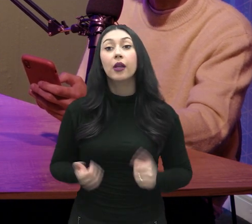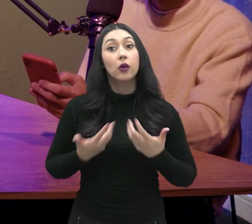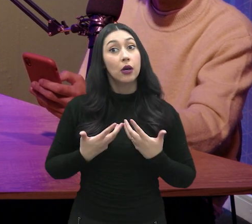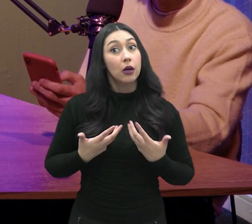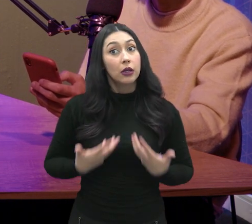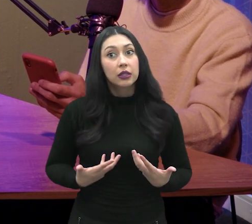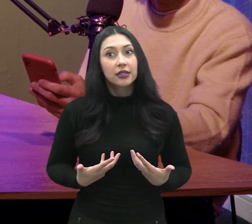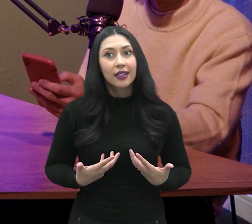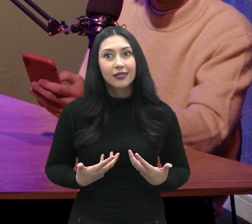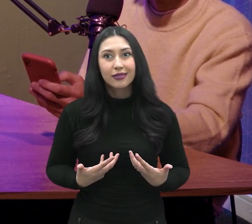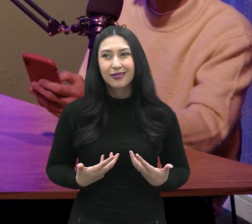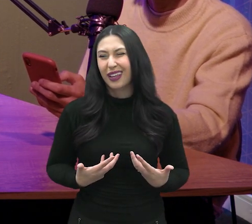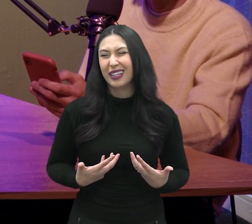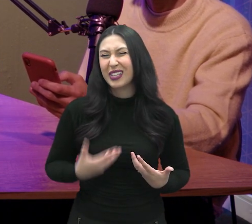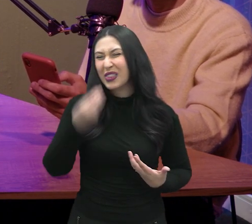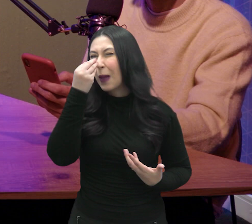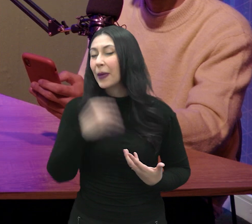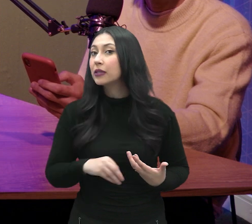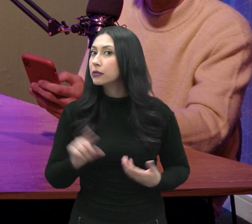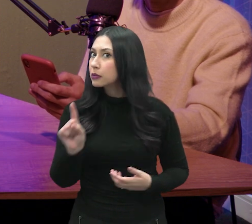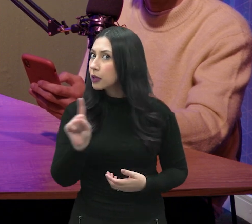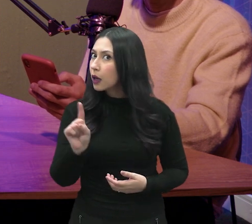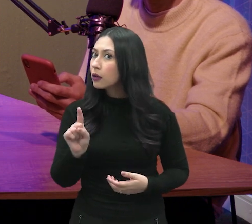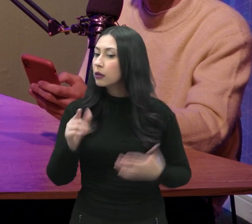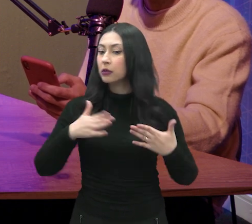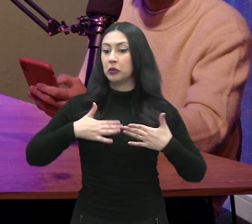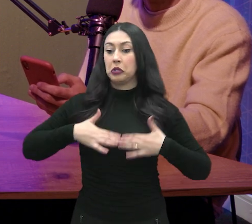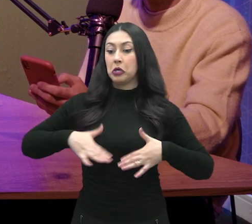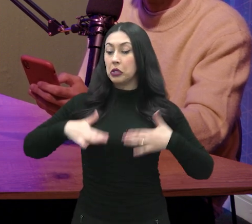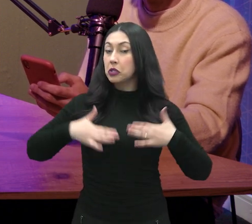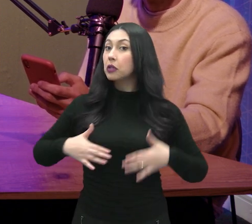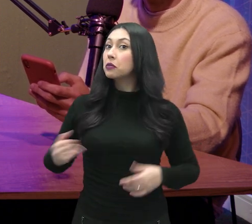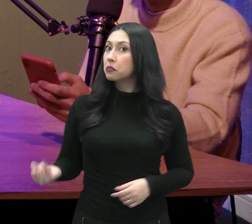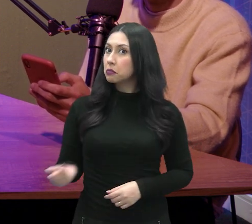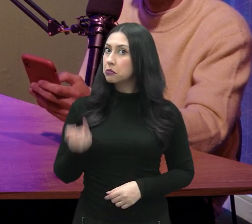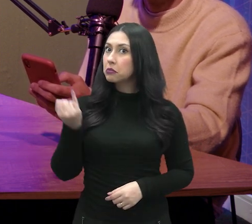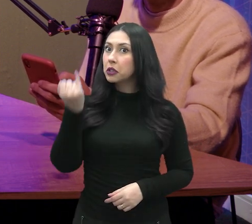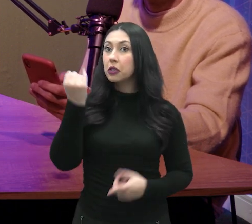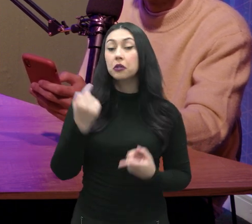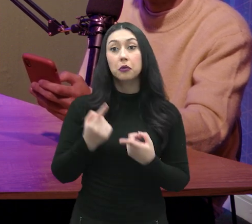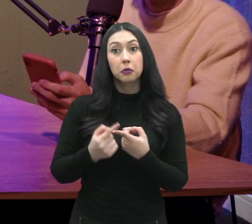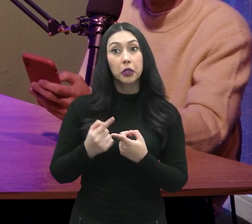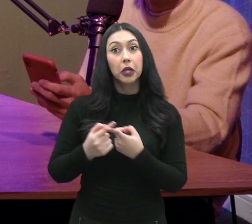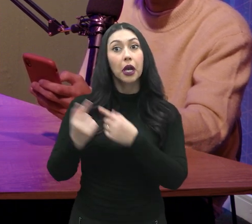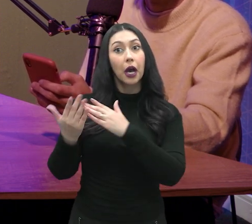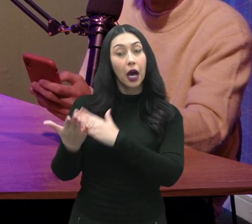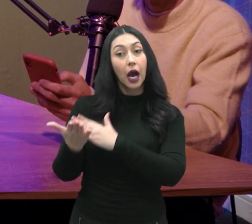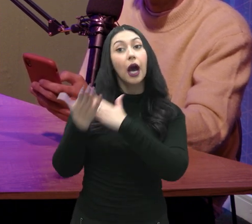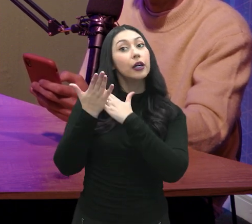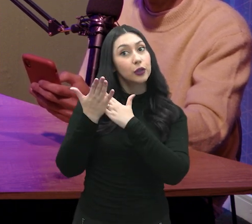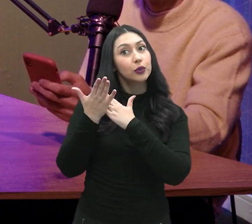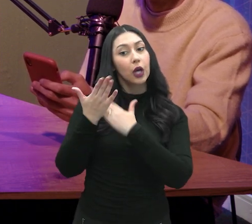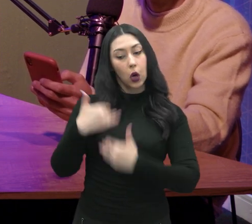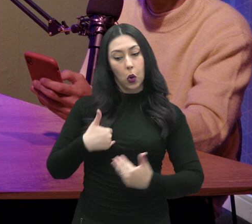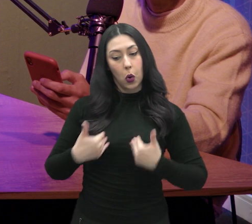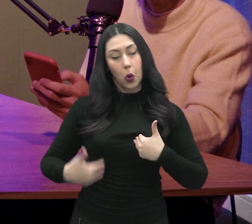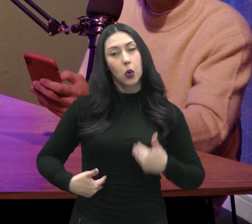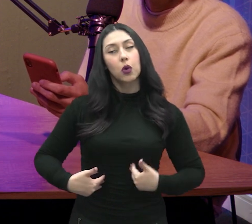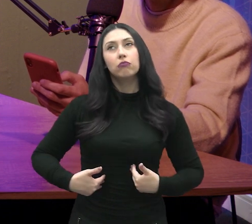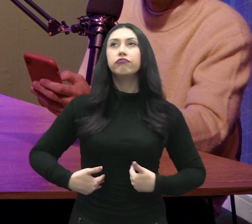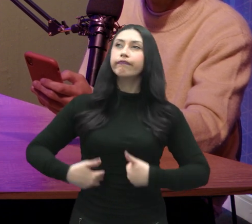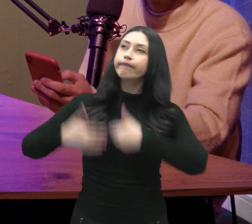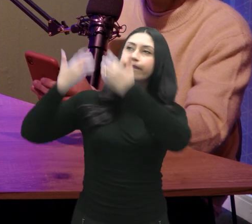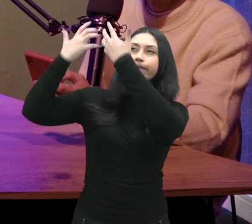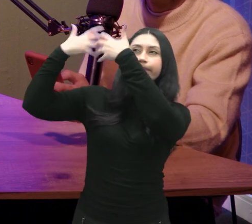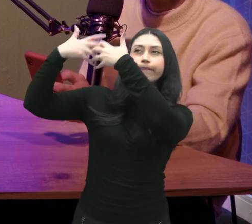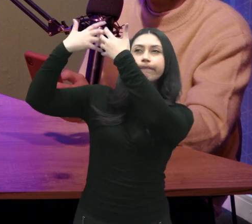O cansaço, ele não é pouca coisa. O descanso é imprescindível em nossa jornada, pois é uma peça fundamental para manter nosso corpo e